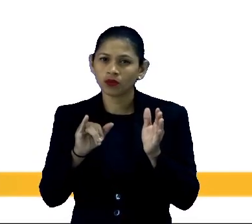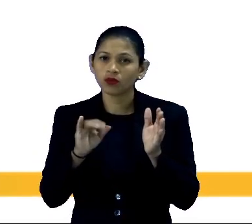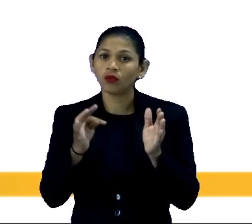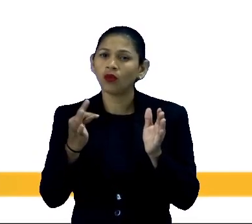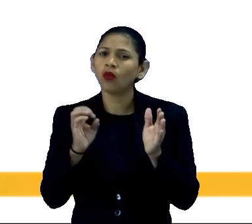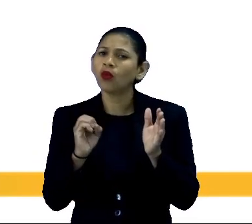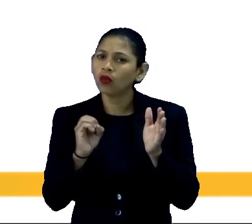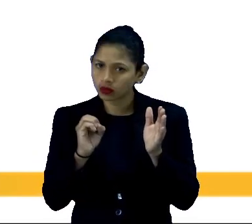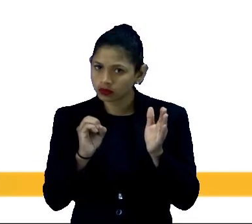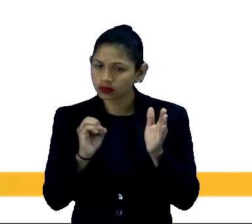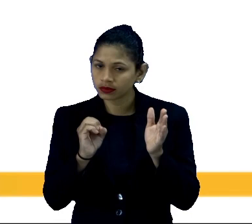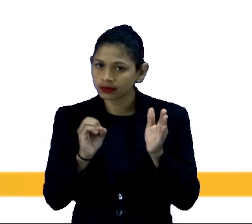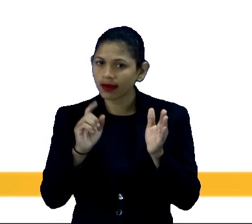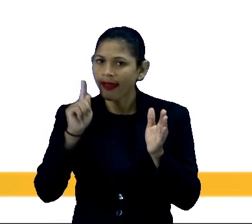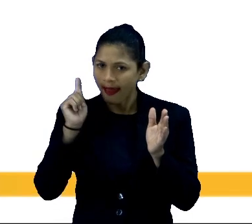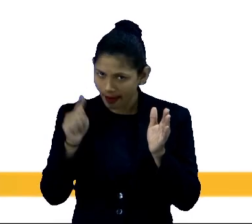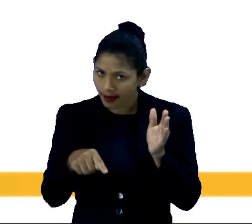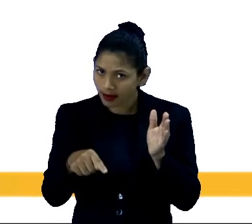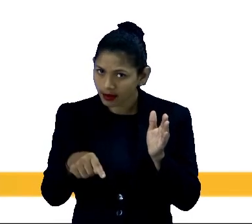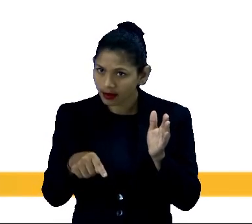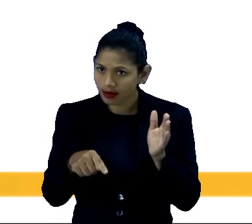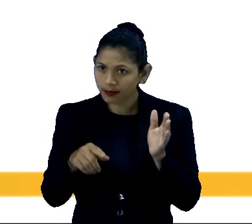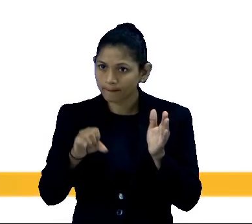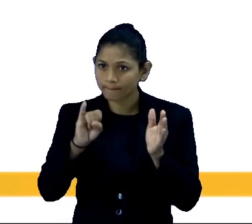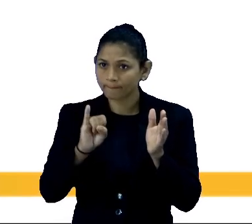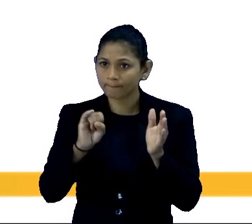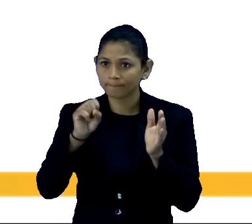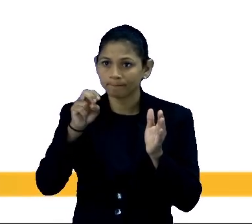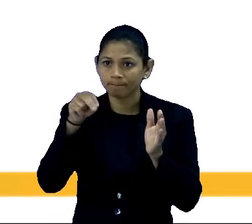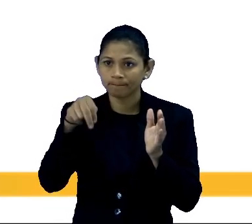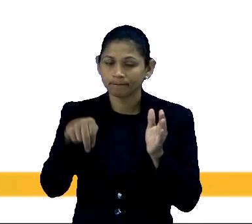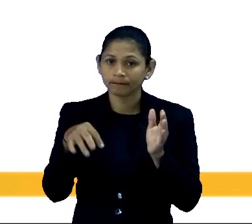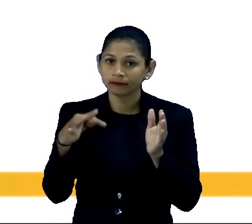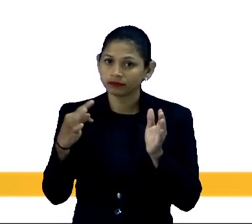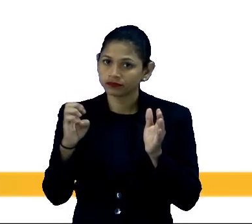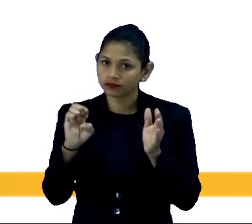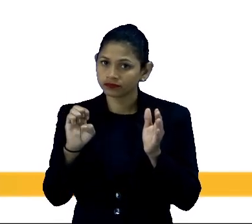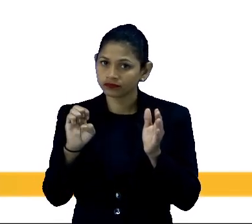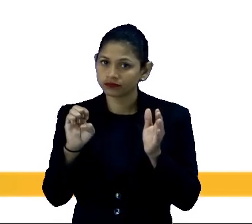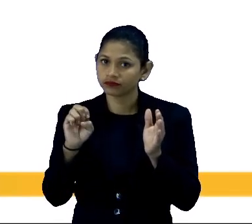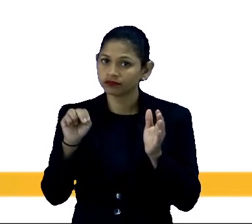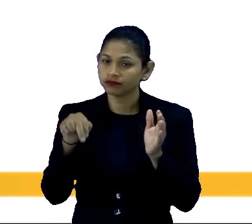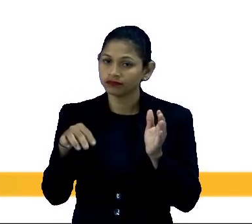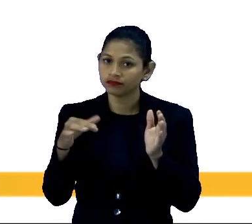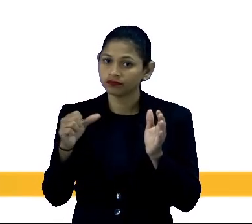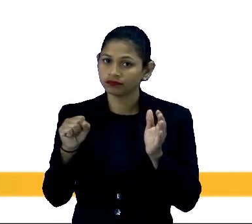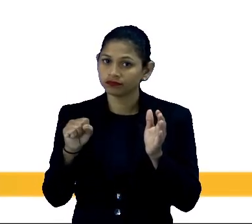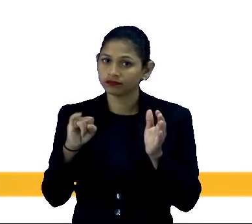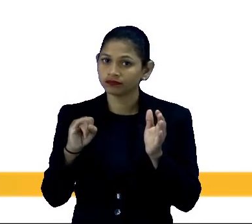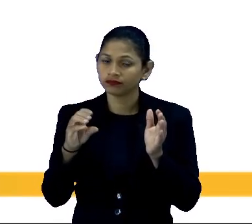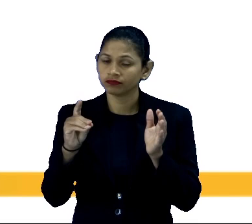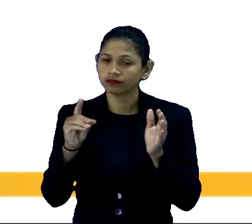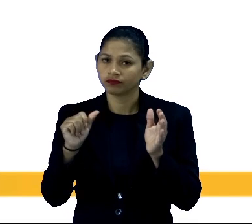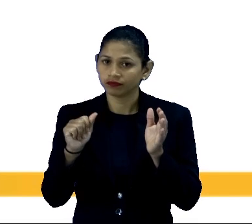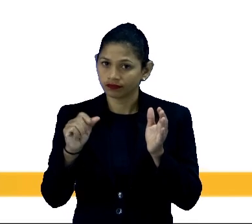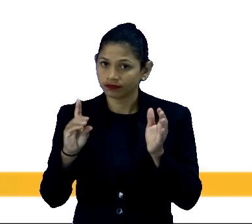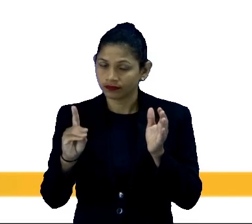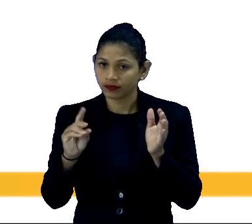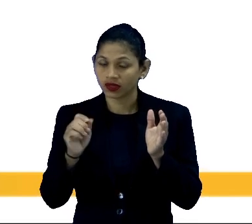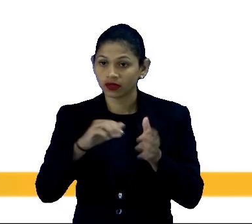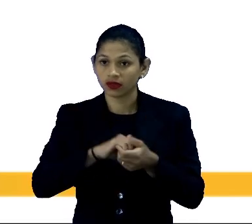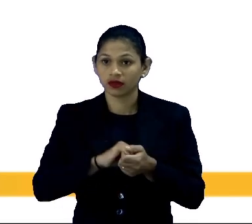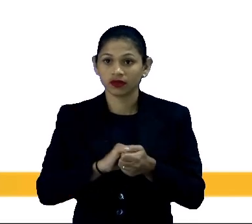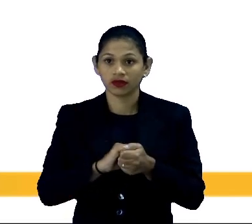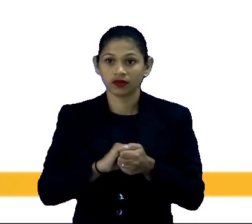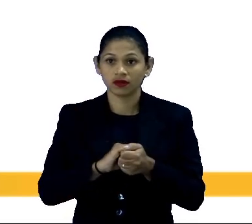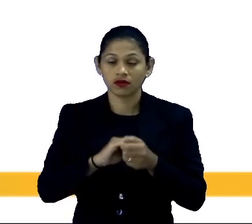Então, realmente, muita intensidade. Mas vamos para as próximas, a gente ver se está certinho, tá? Letra C,